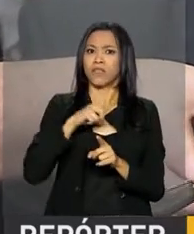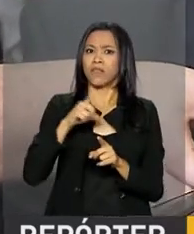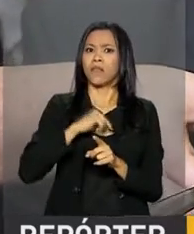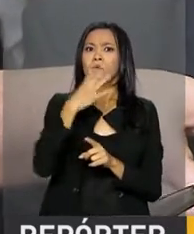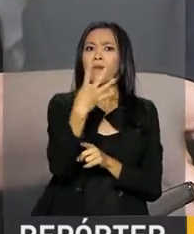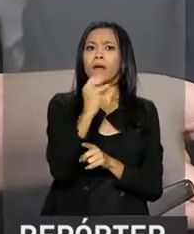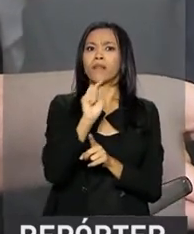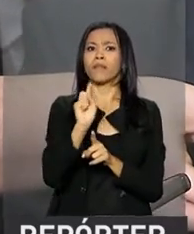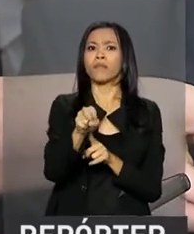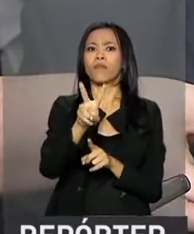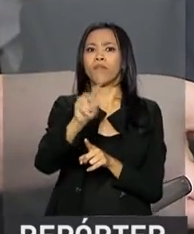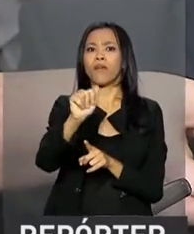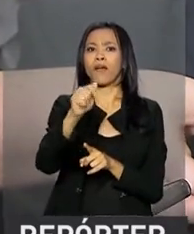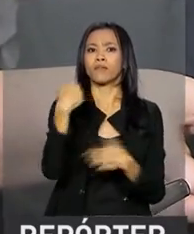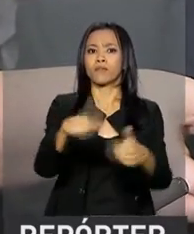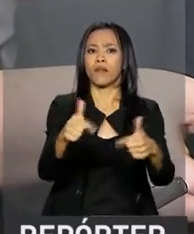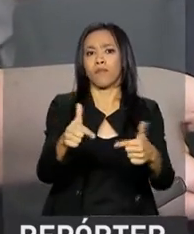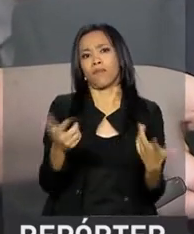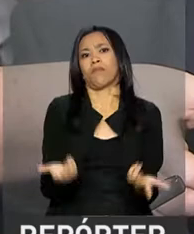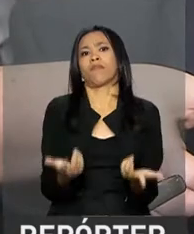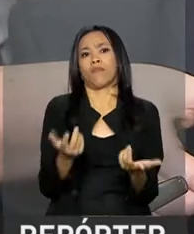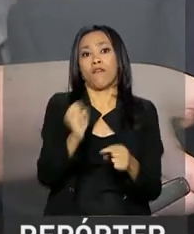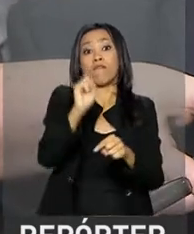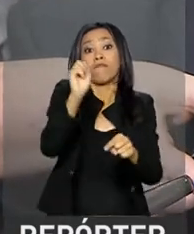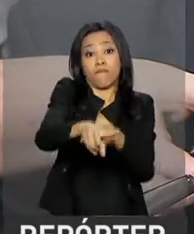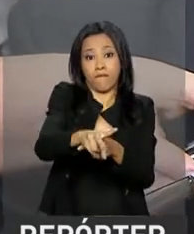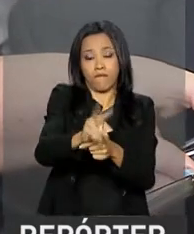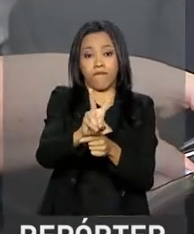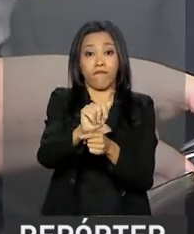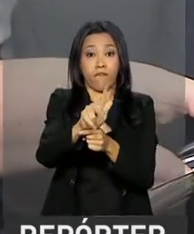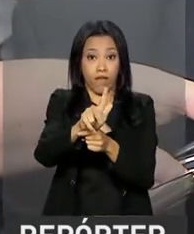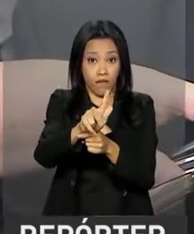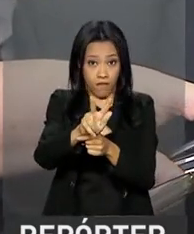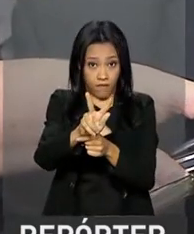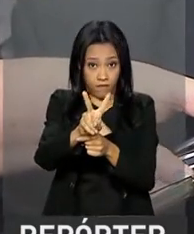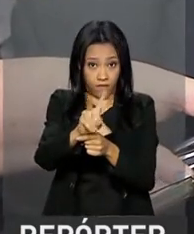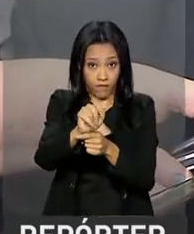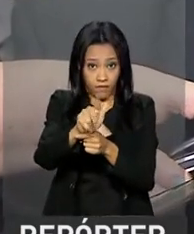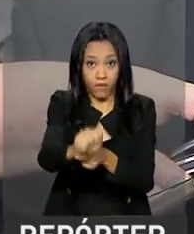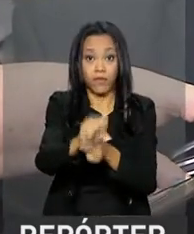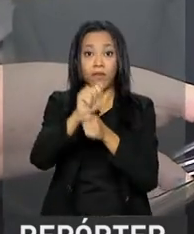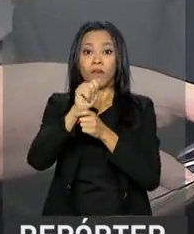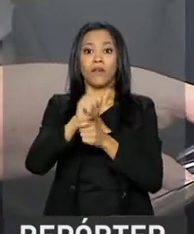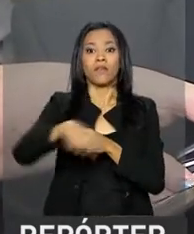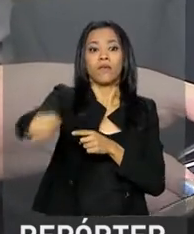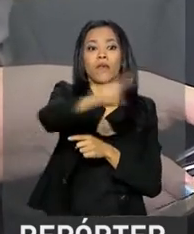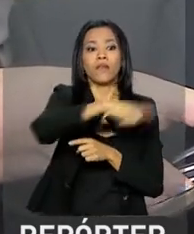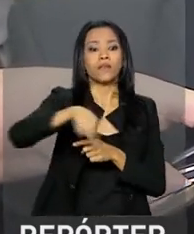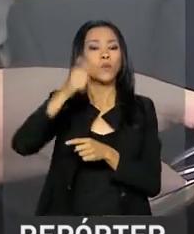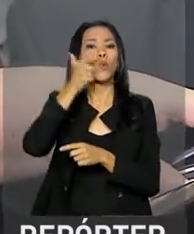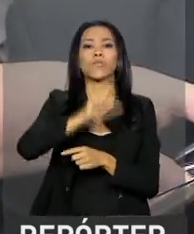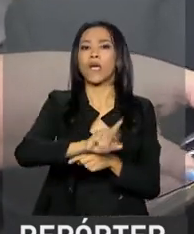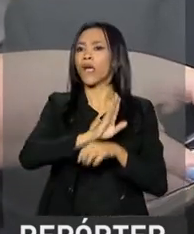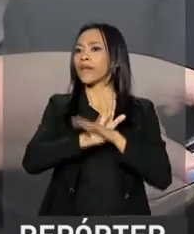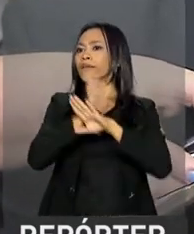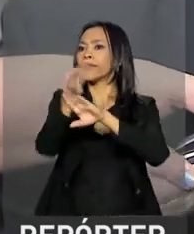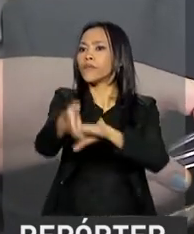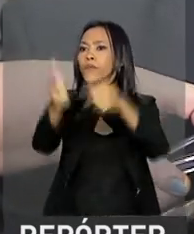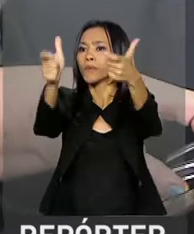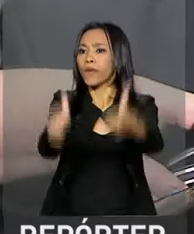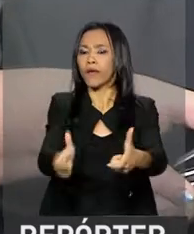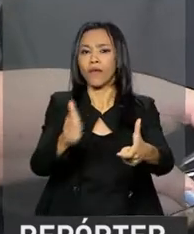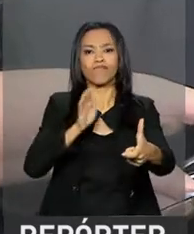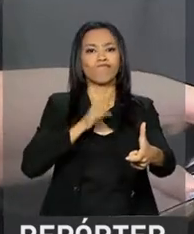trabalhador então certamente um grande número desses trabalhadores não consegue se dirigir até uma agência